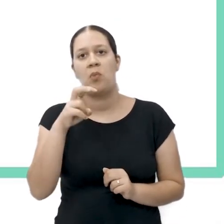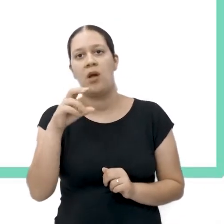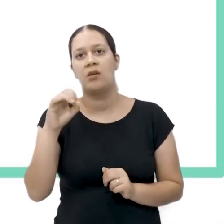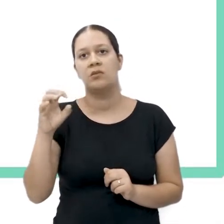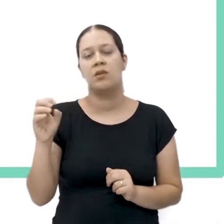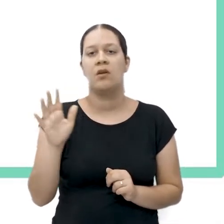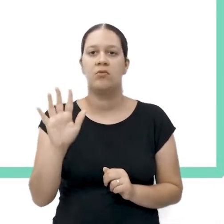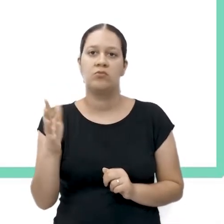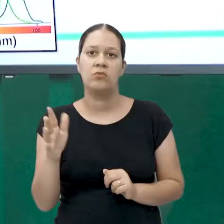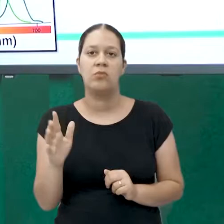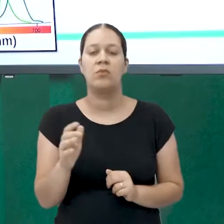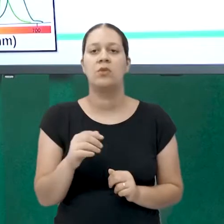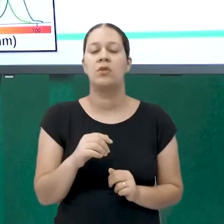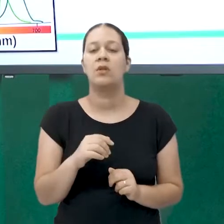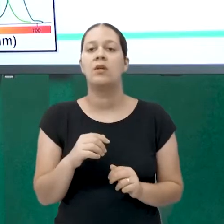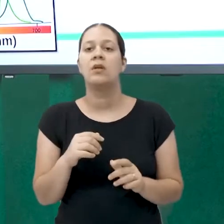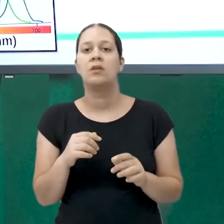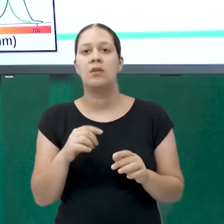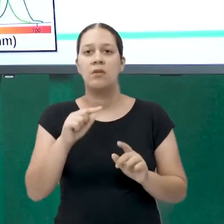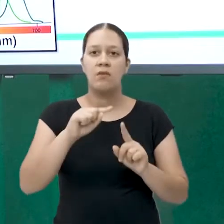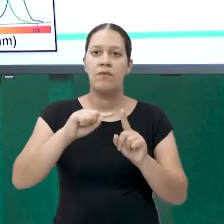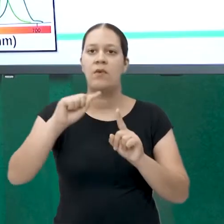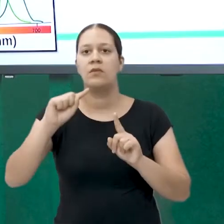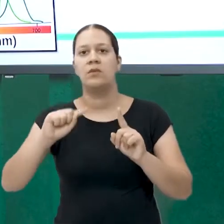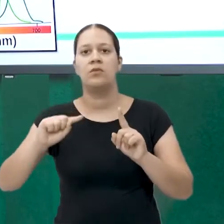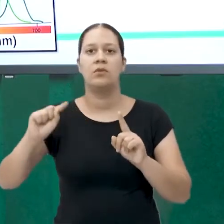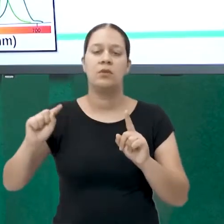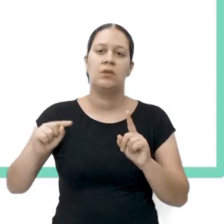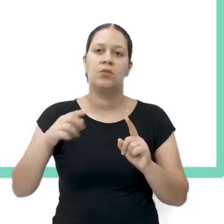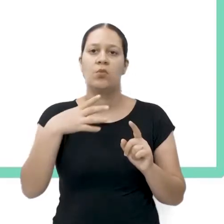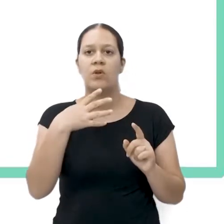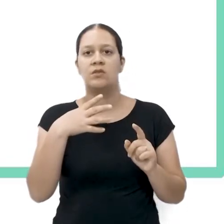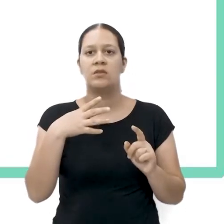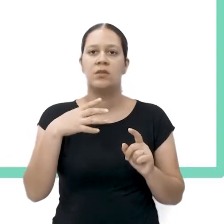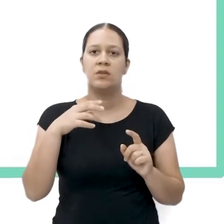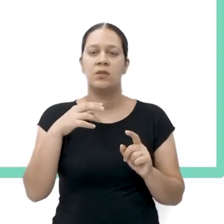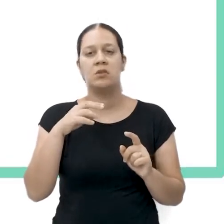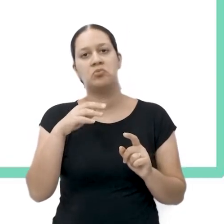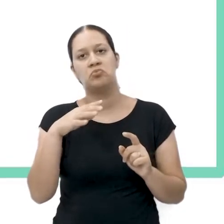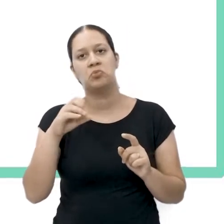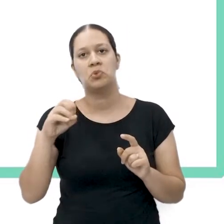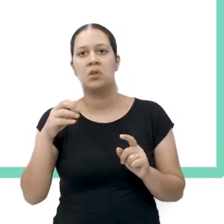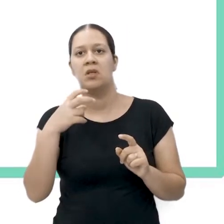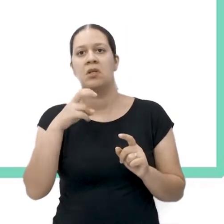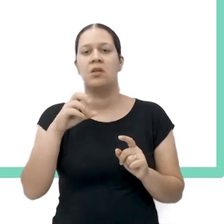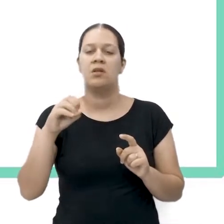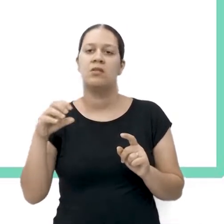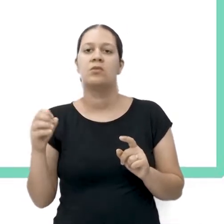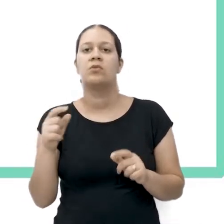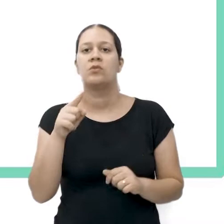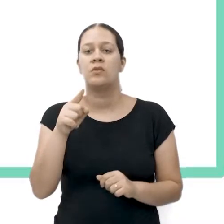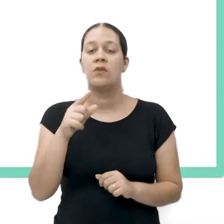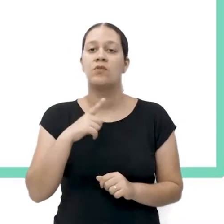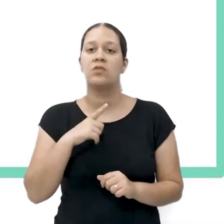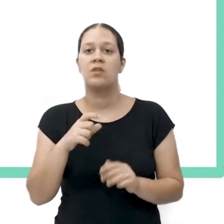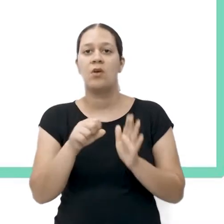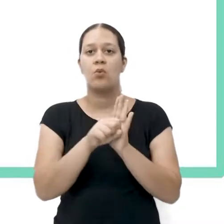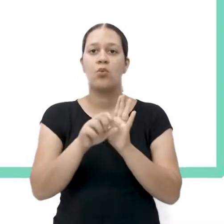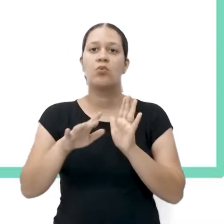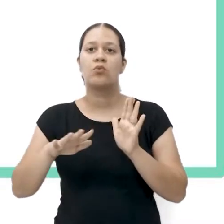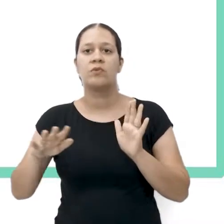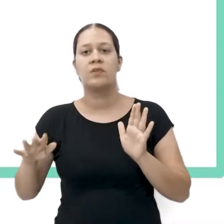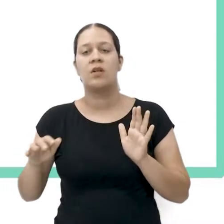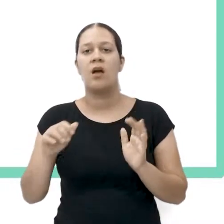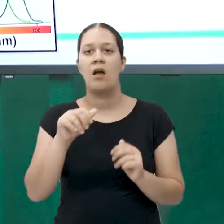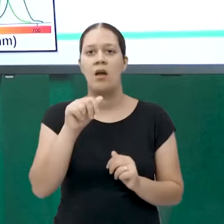a clorofila B quase 500, e os carotenoides estão variando ali entre 400 e 500 e por aí vai.